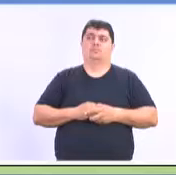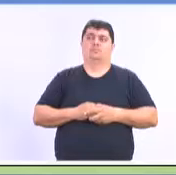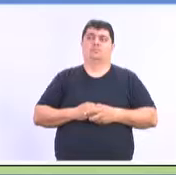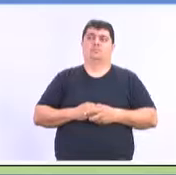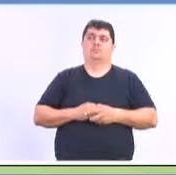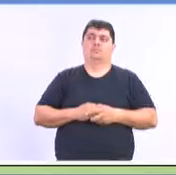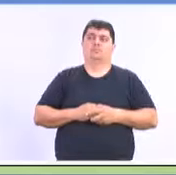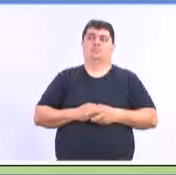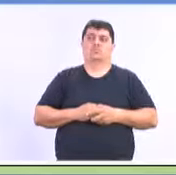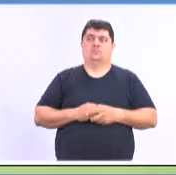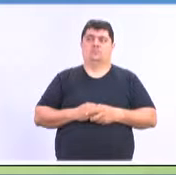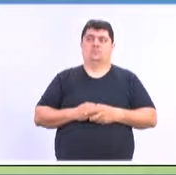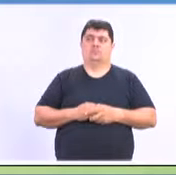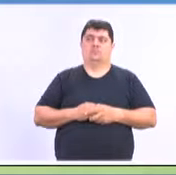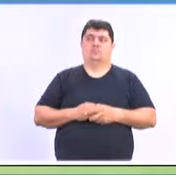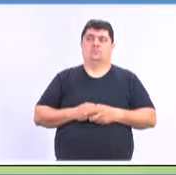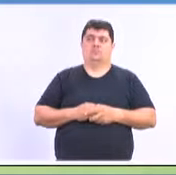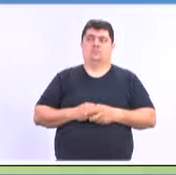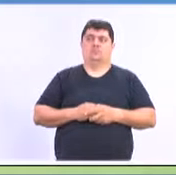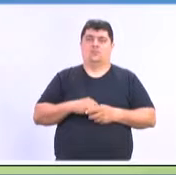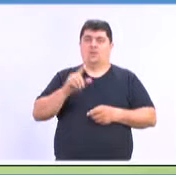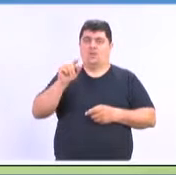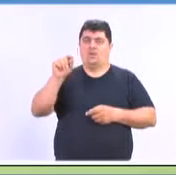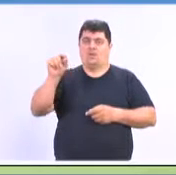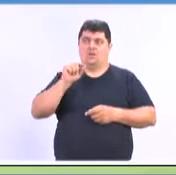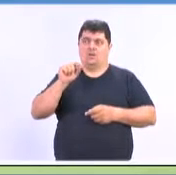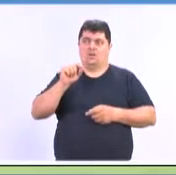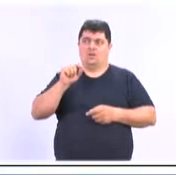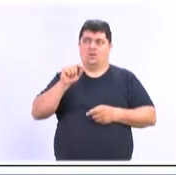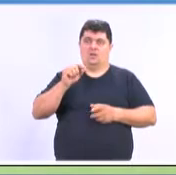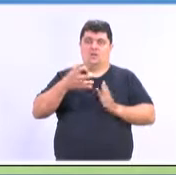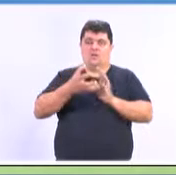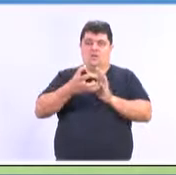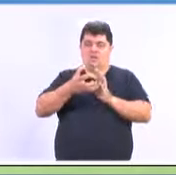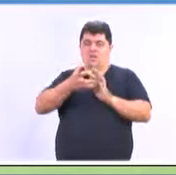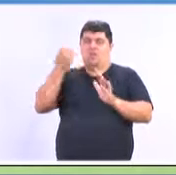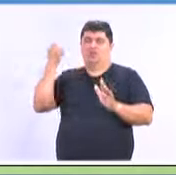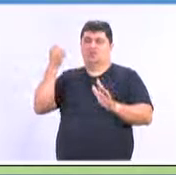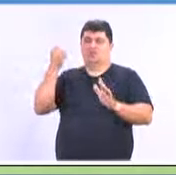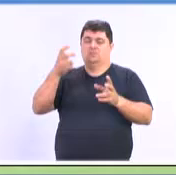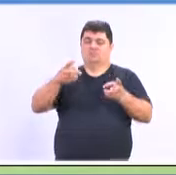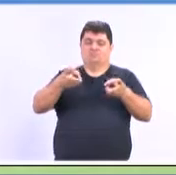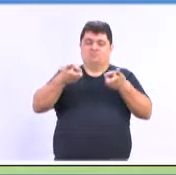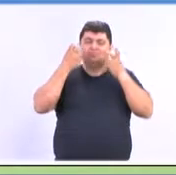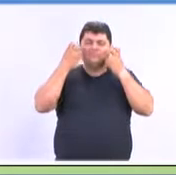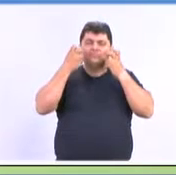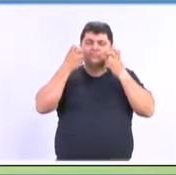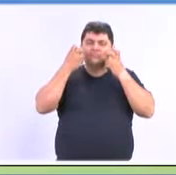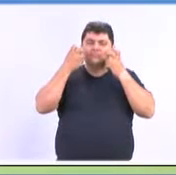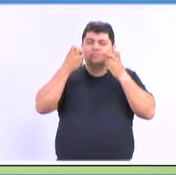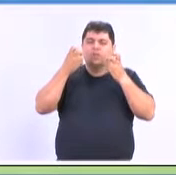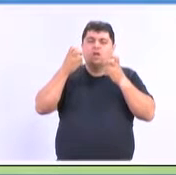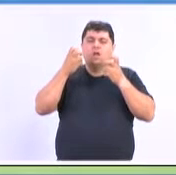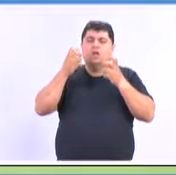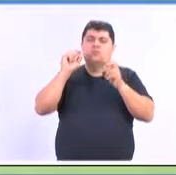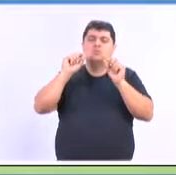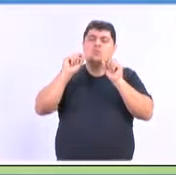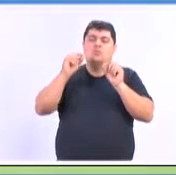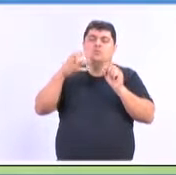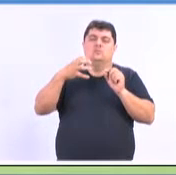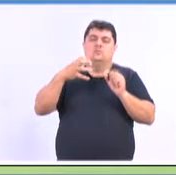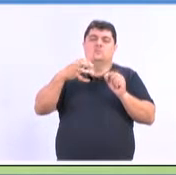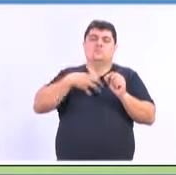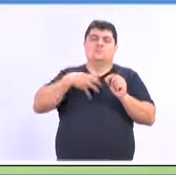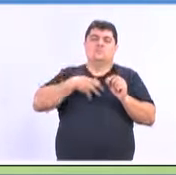nosso, esse extrair informações. Por quê? Porque eu estou falando aqui, estou falando do conceito de análise, né? Que é o quê? É o processo